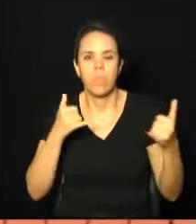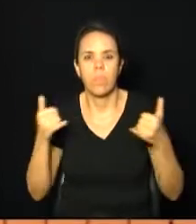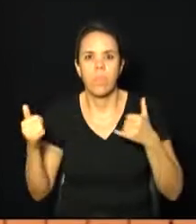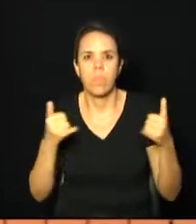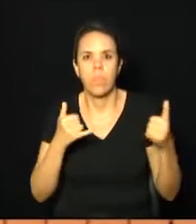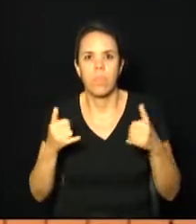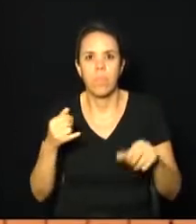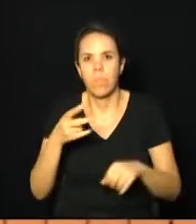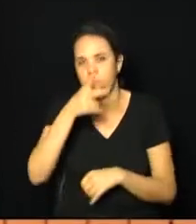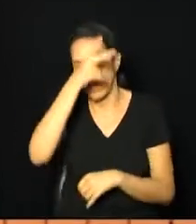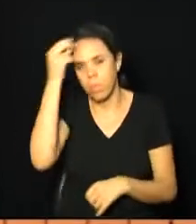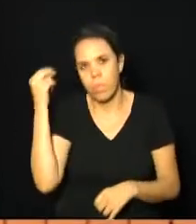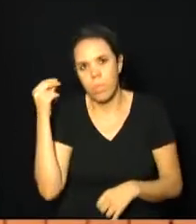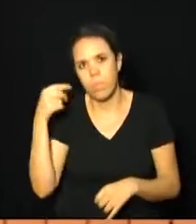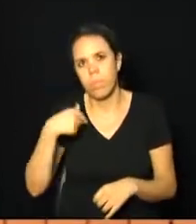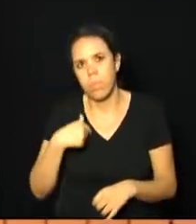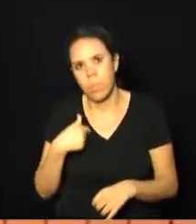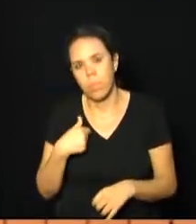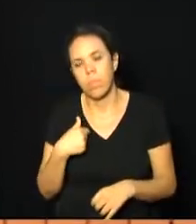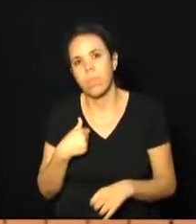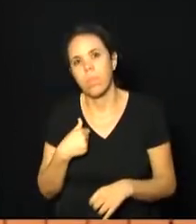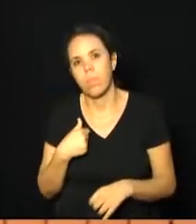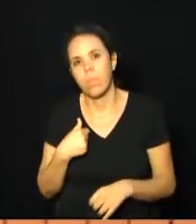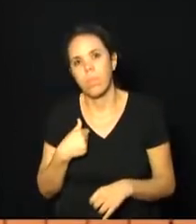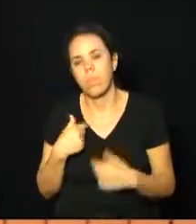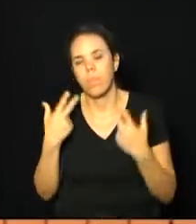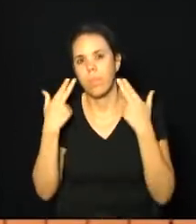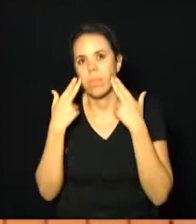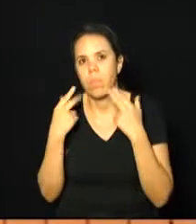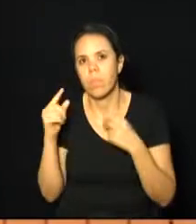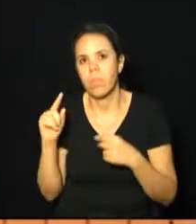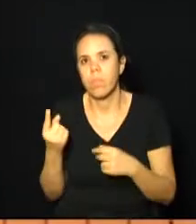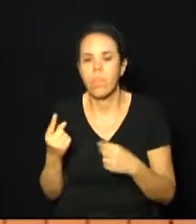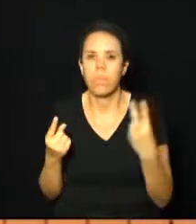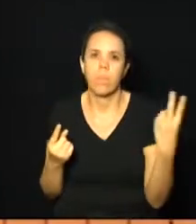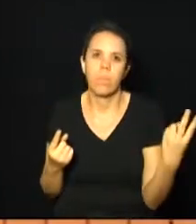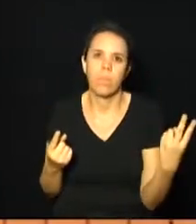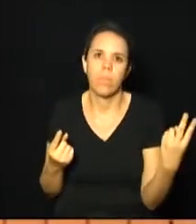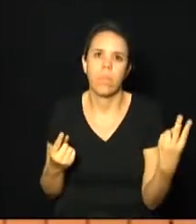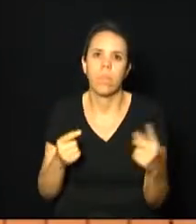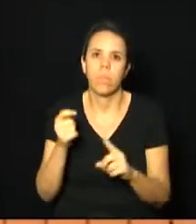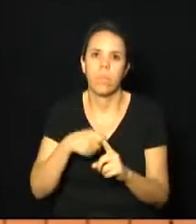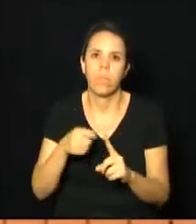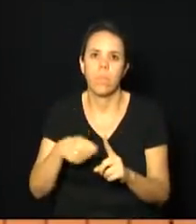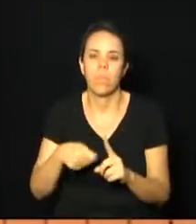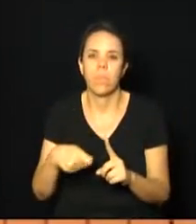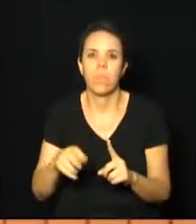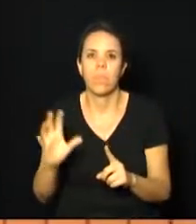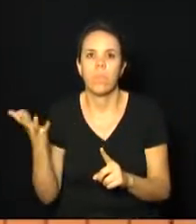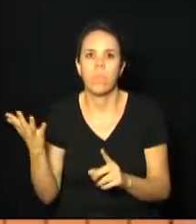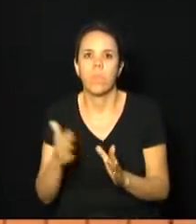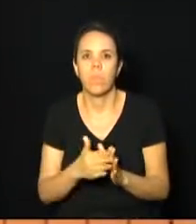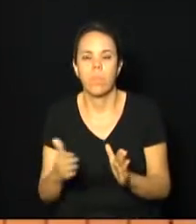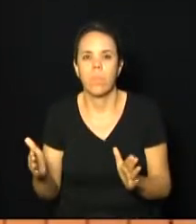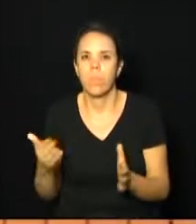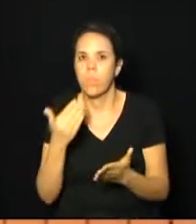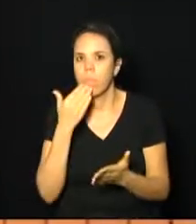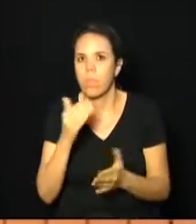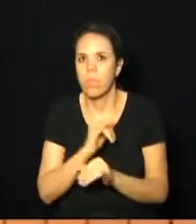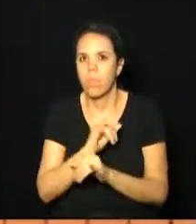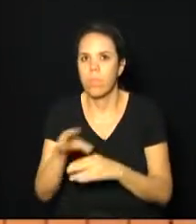na subprefeitura e acabo, normalmente era 1, no máximo 2 por mês que acontecia, e eu acabo